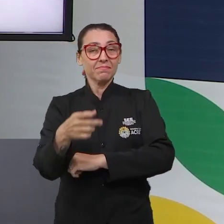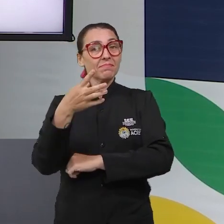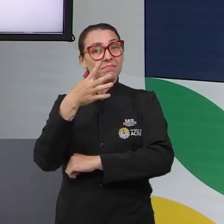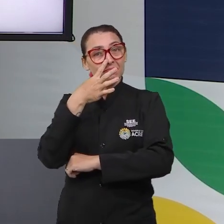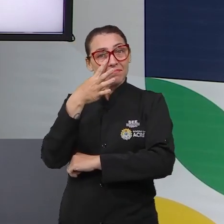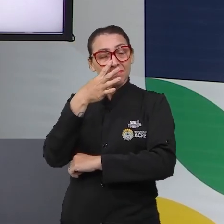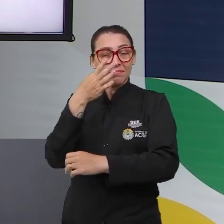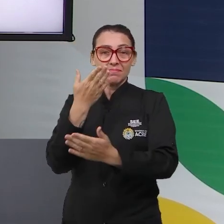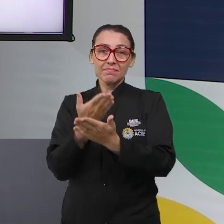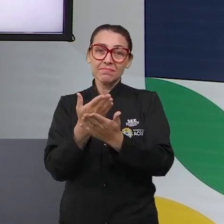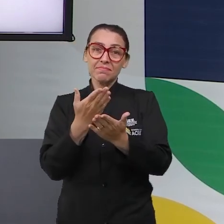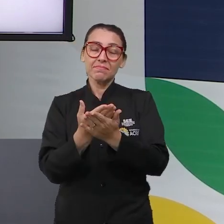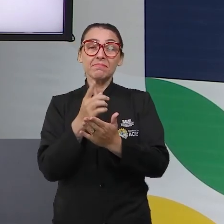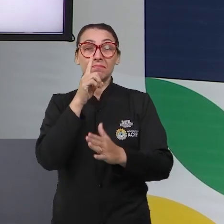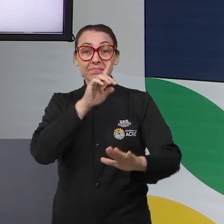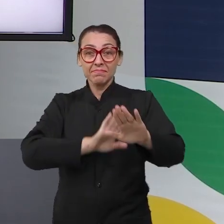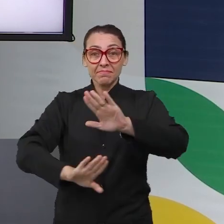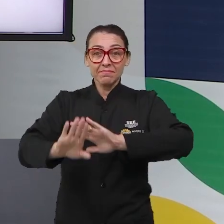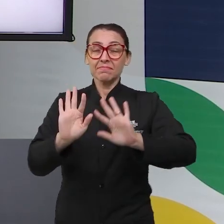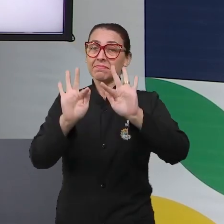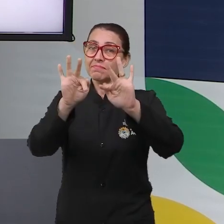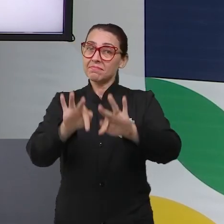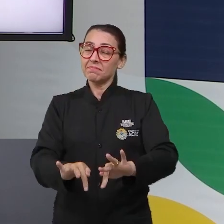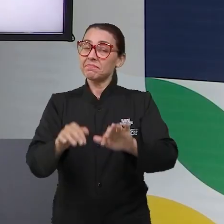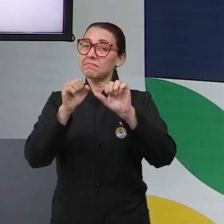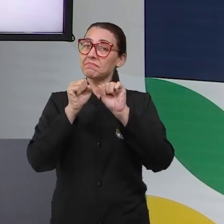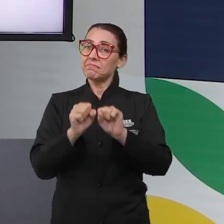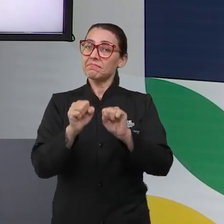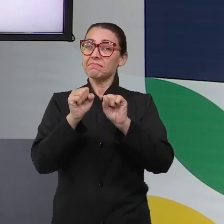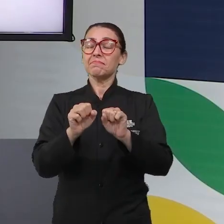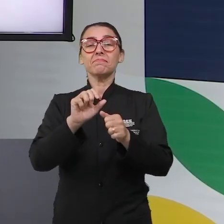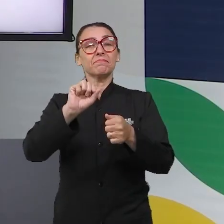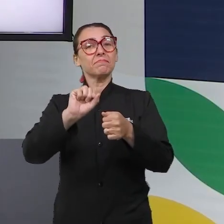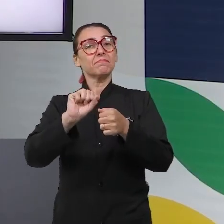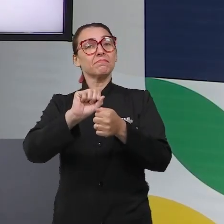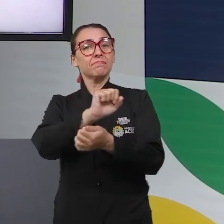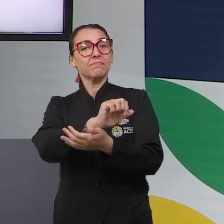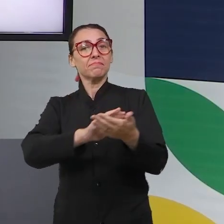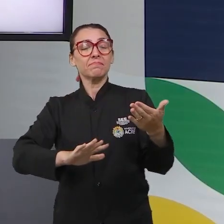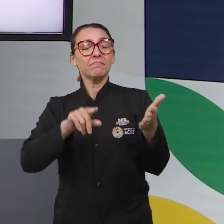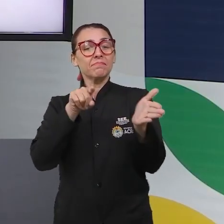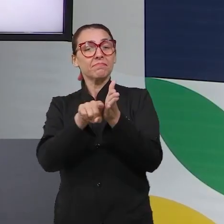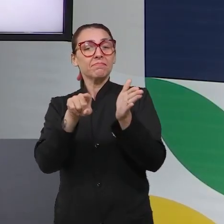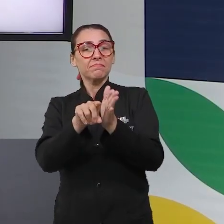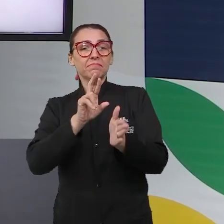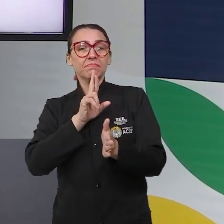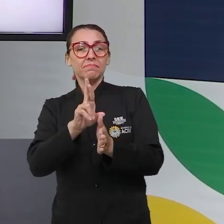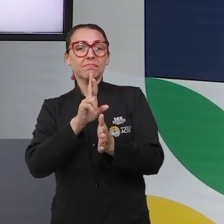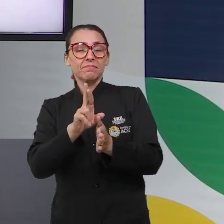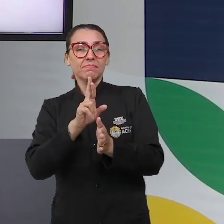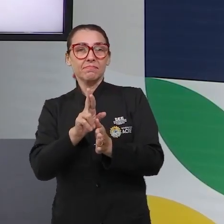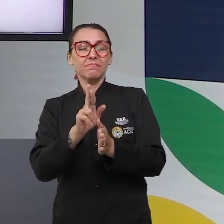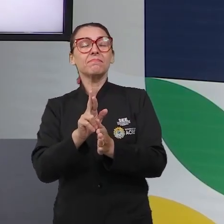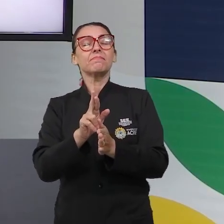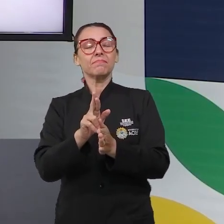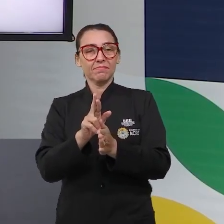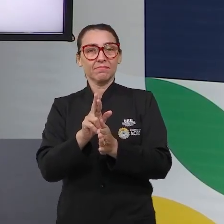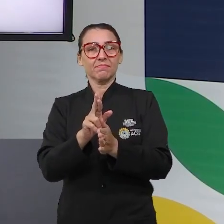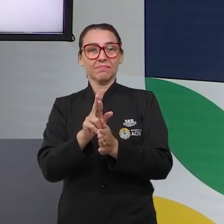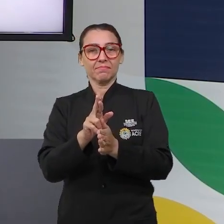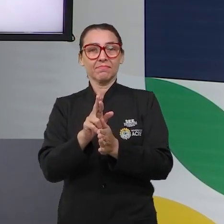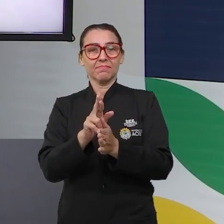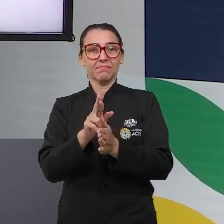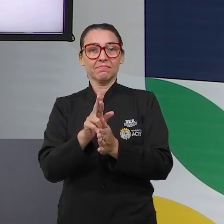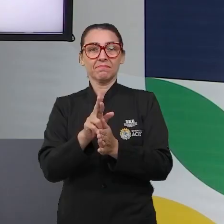a aula com todo cuidado para que no final possa realizar as questões, a nossa atividade e responder aí o